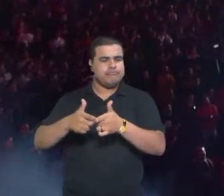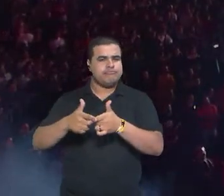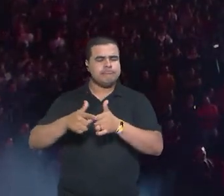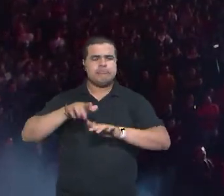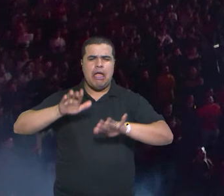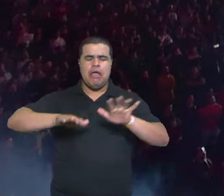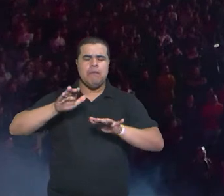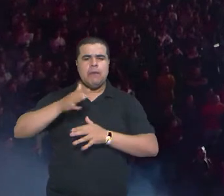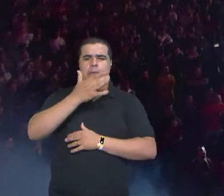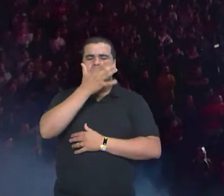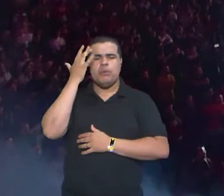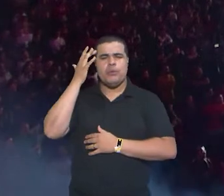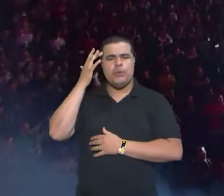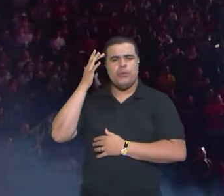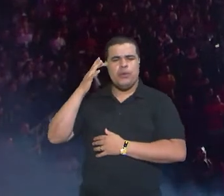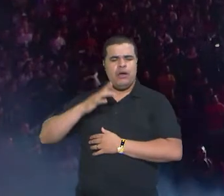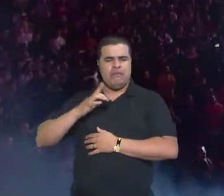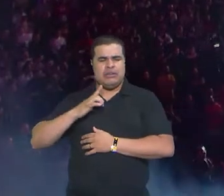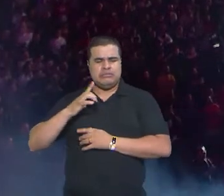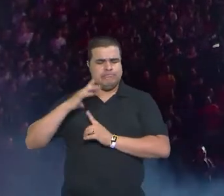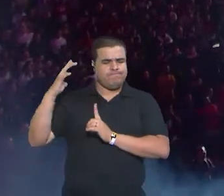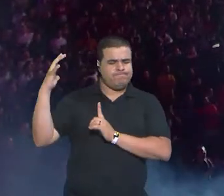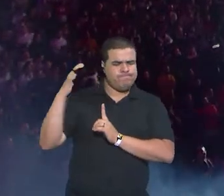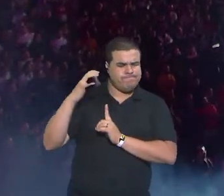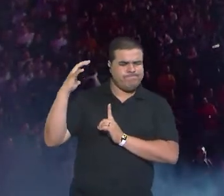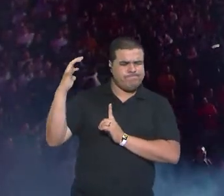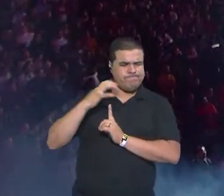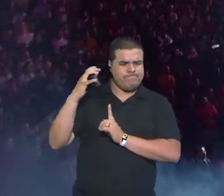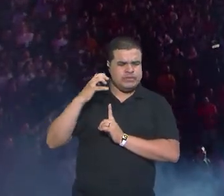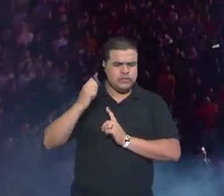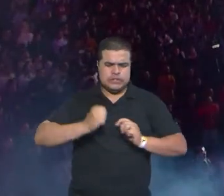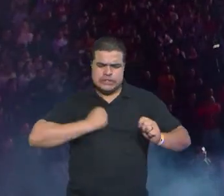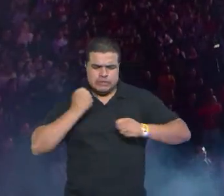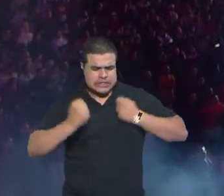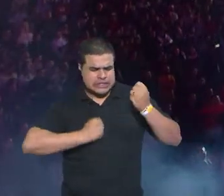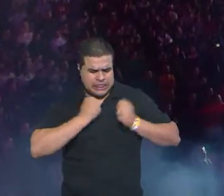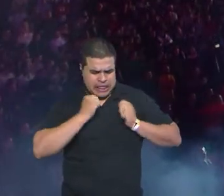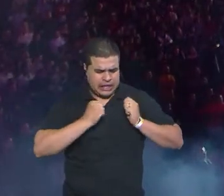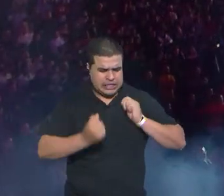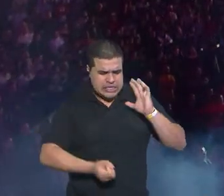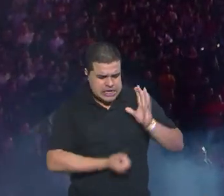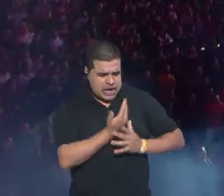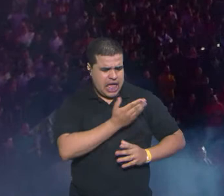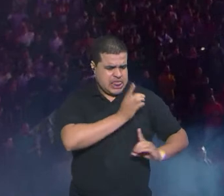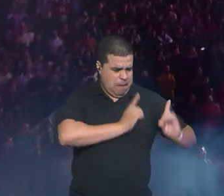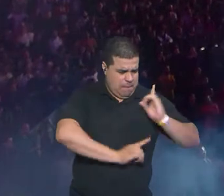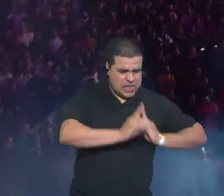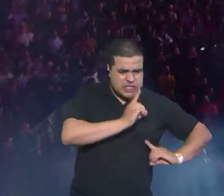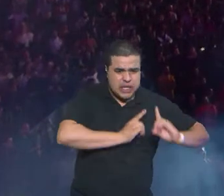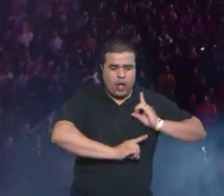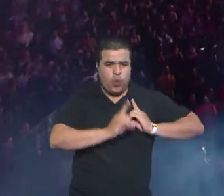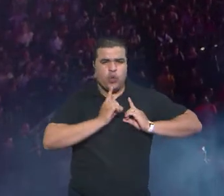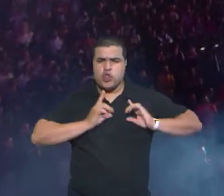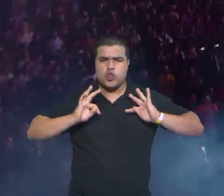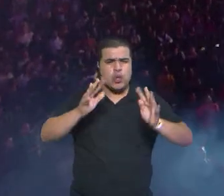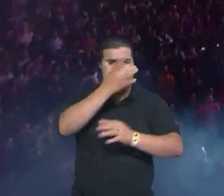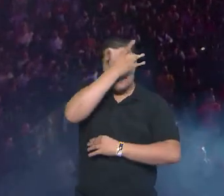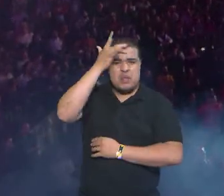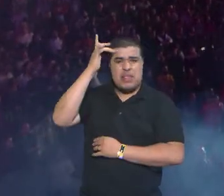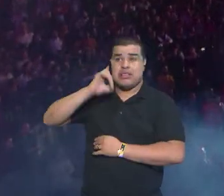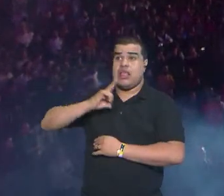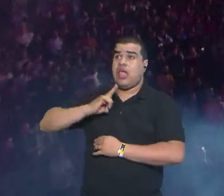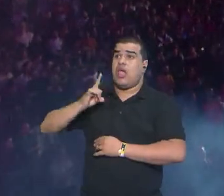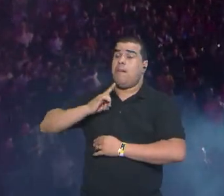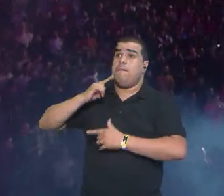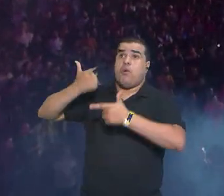muita gente passa por uma pressão por causa de uma ansiedade que vira depressão muita gente passa por isso todo mundo tem